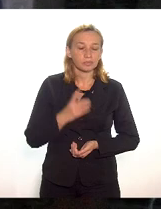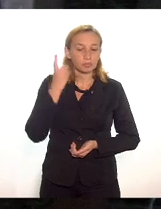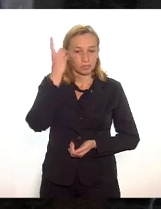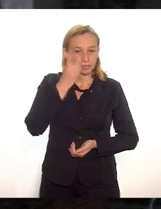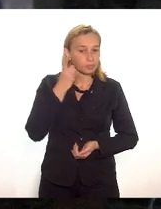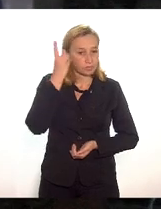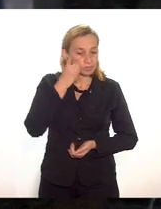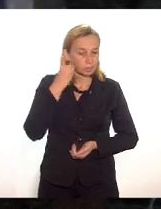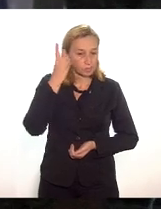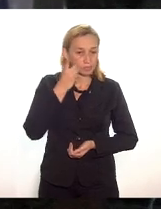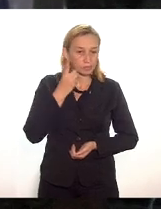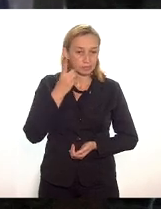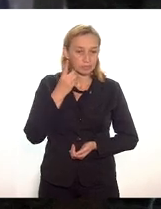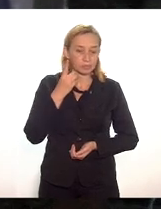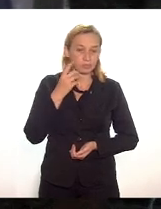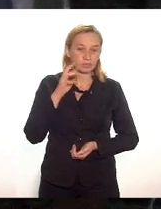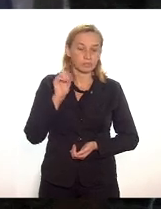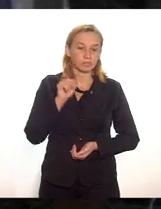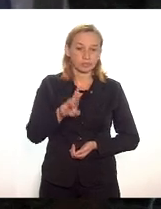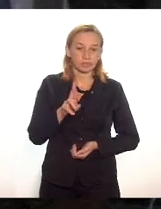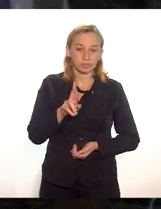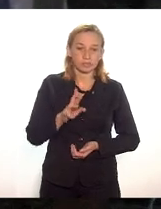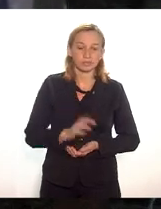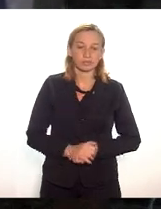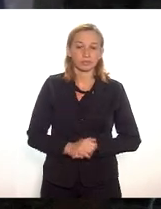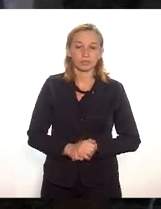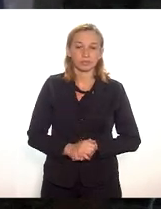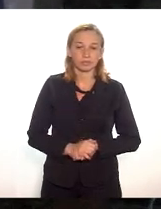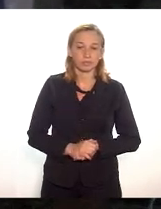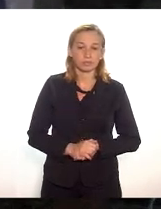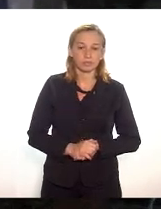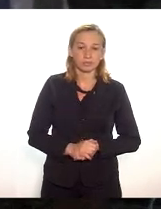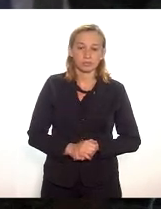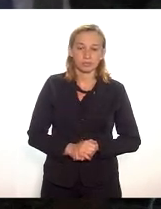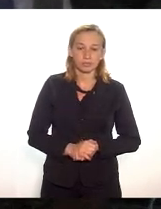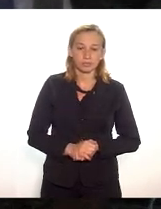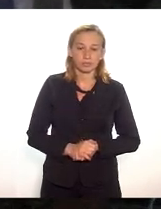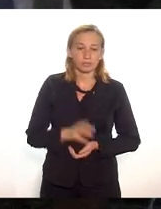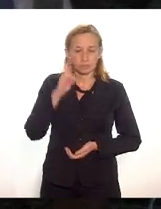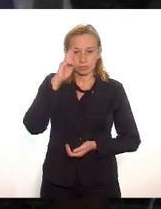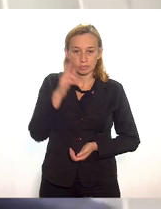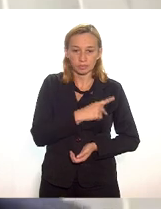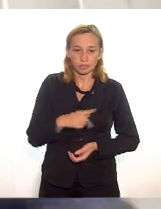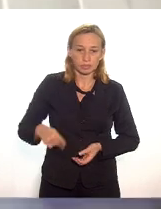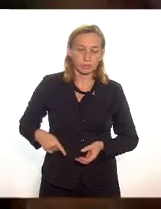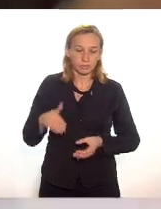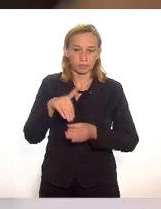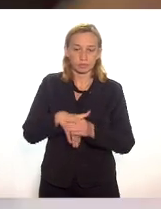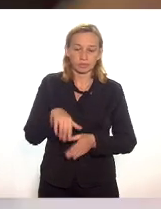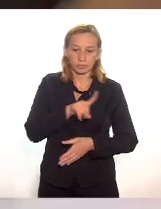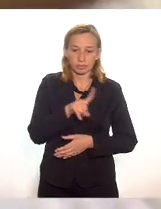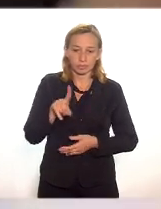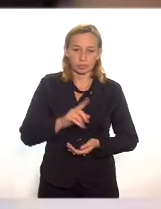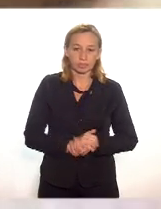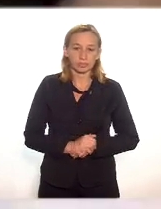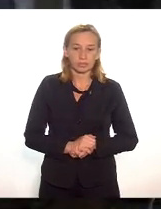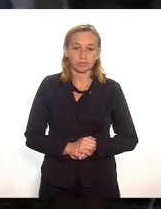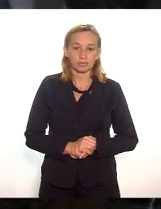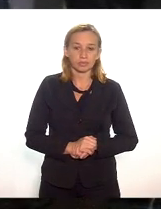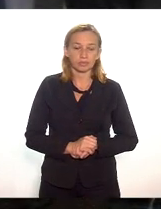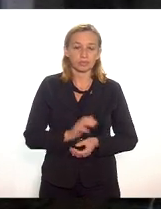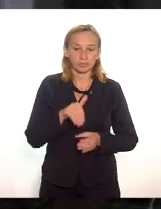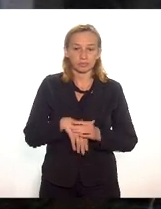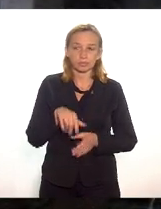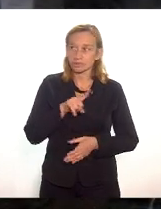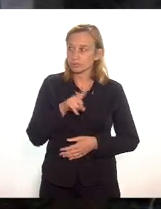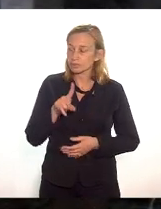Deputado Rosenberg Reis. Senhor presidente, eu vou votar não. Rosenberg Reis vota não.